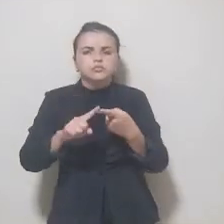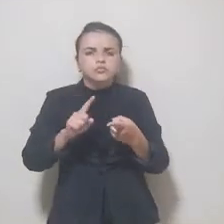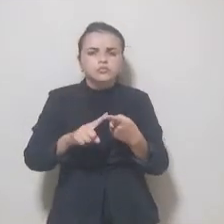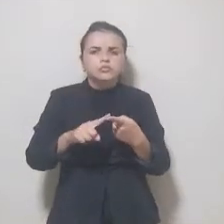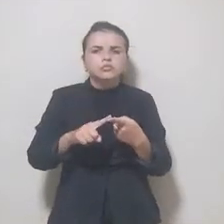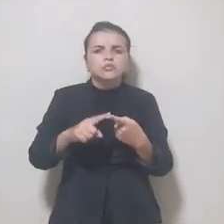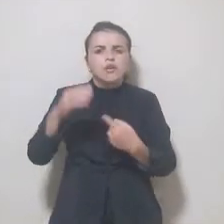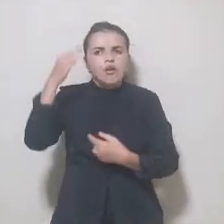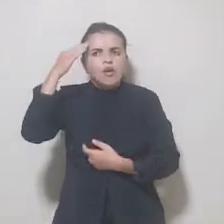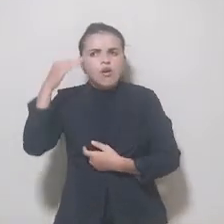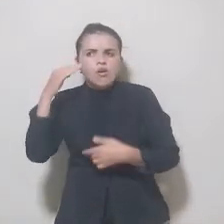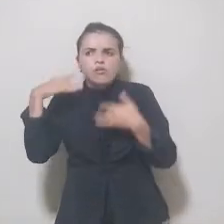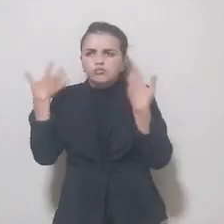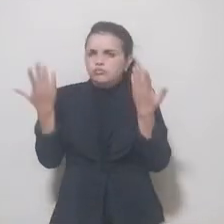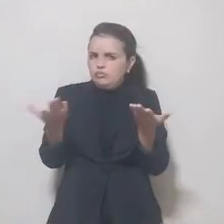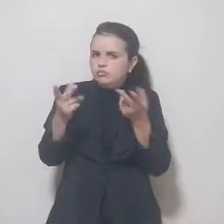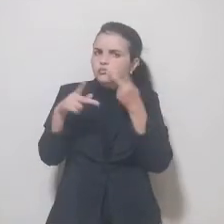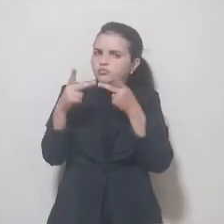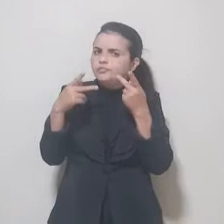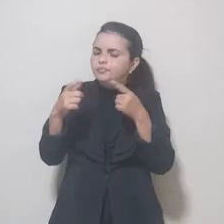eles têm um diverso